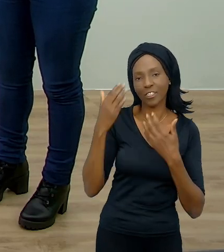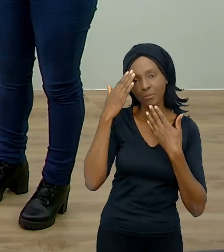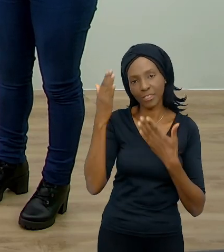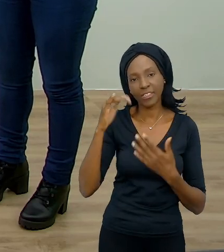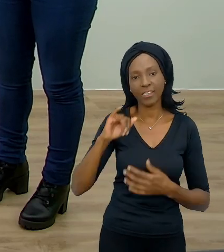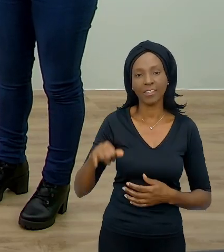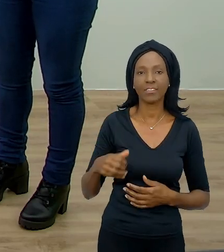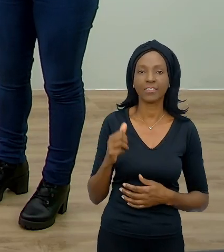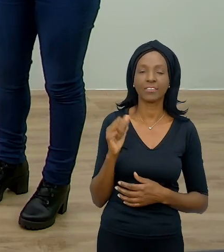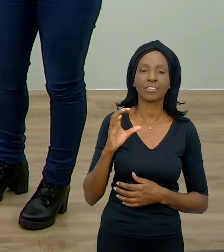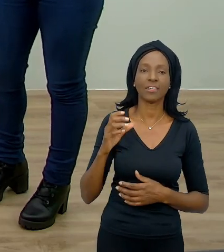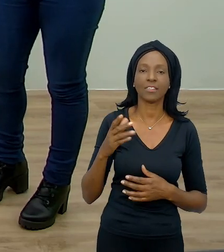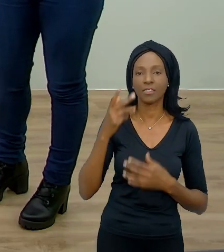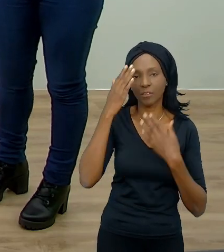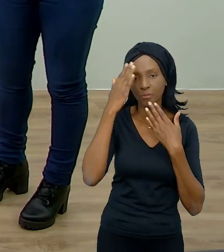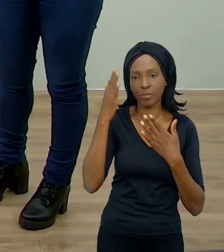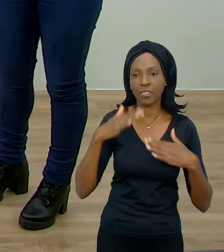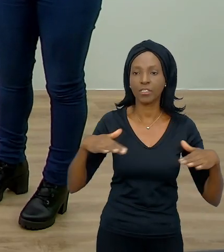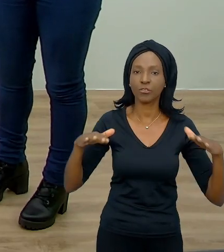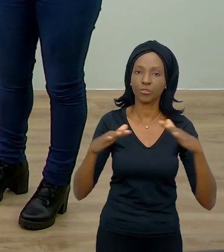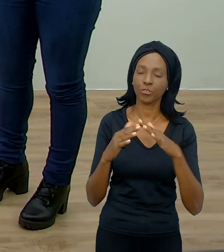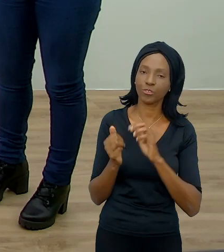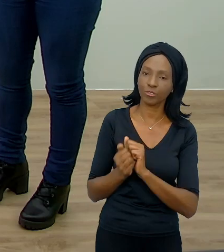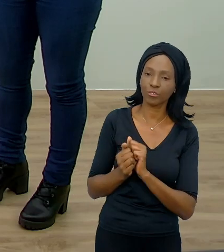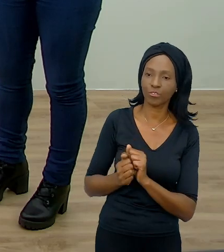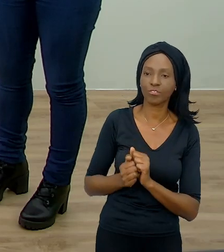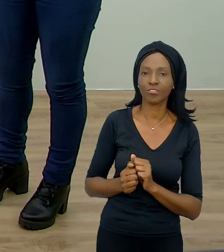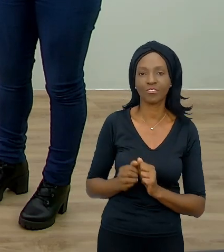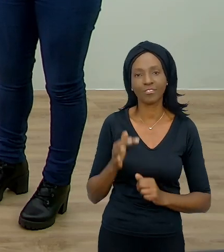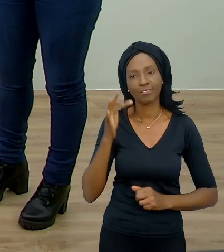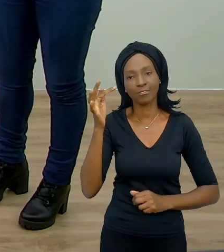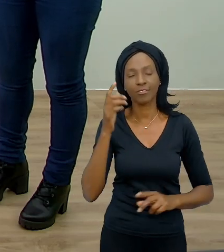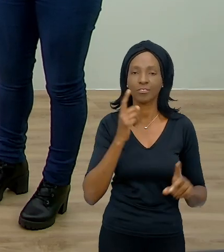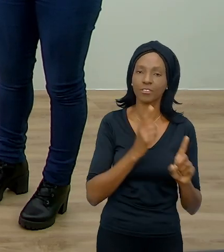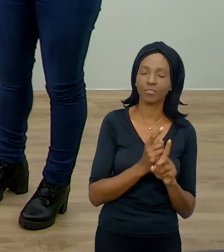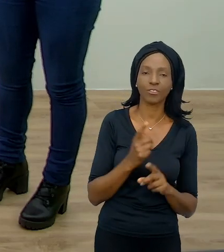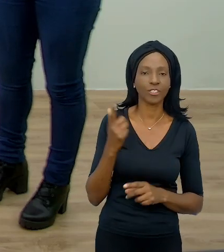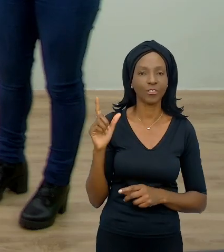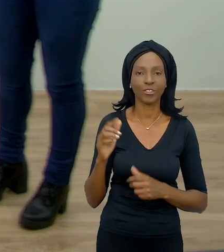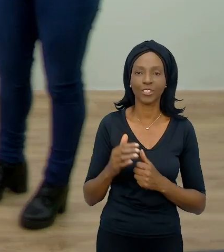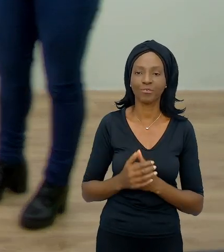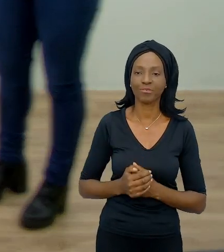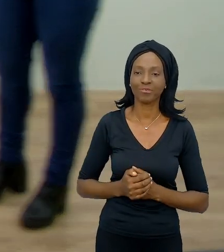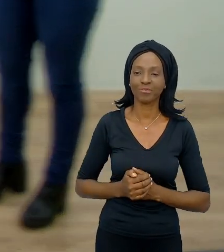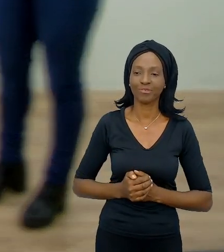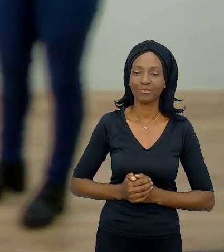a participação de todos. Então, obrigada pela participação de todos vocês e até a próxima formação. Tchau.